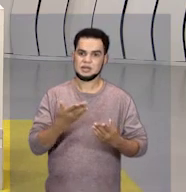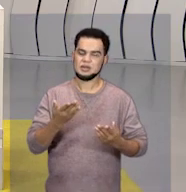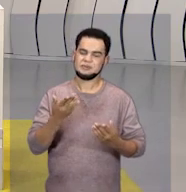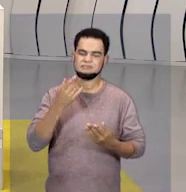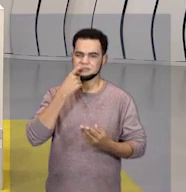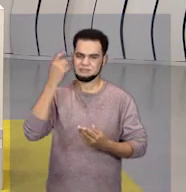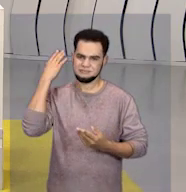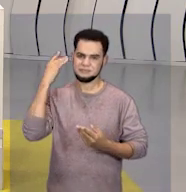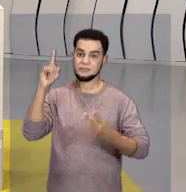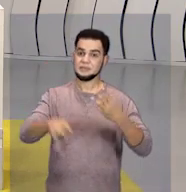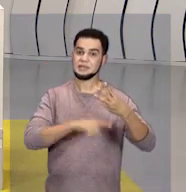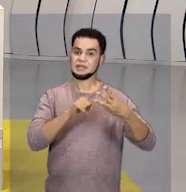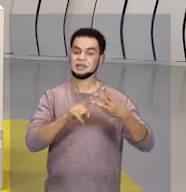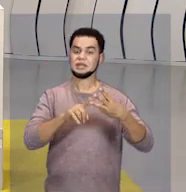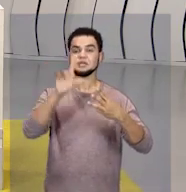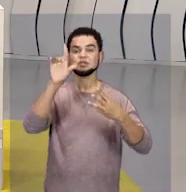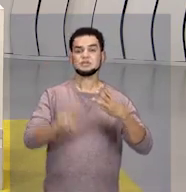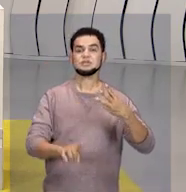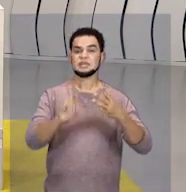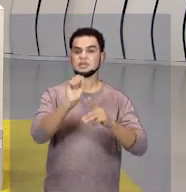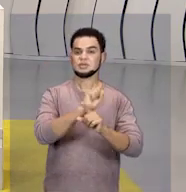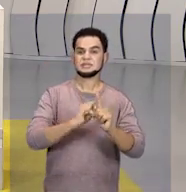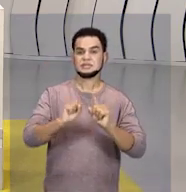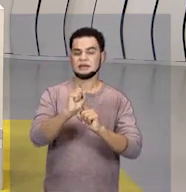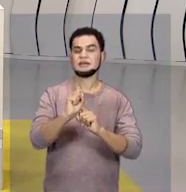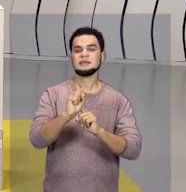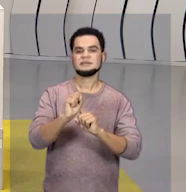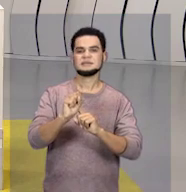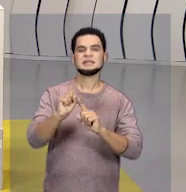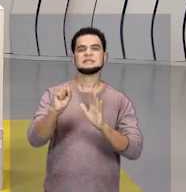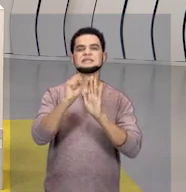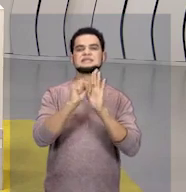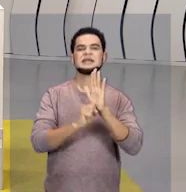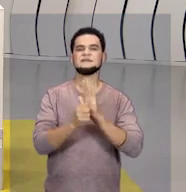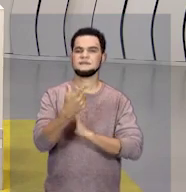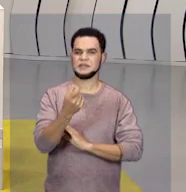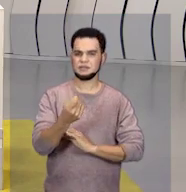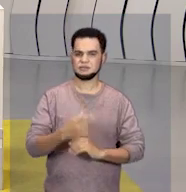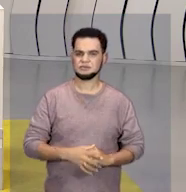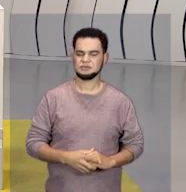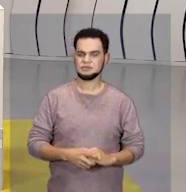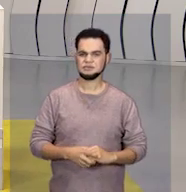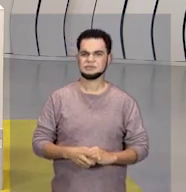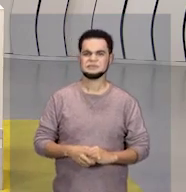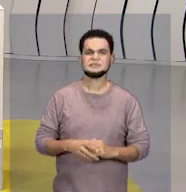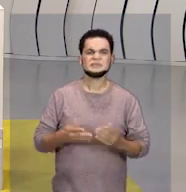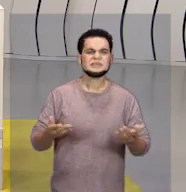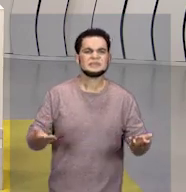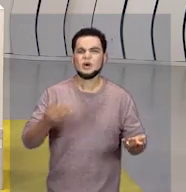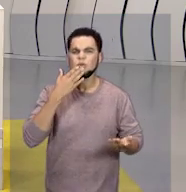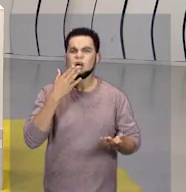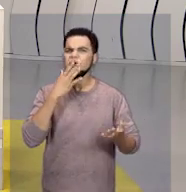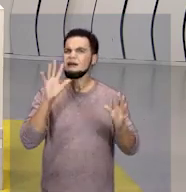direitos sociais no século XX. Qual que é a ideia disso daí, então?